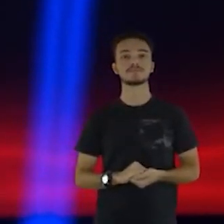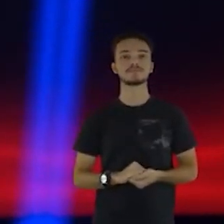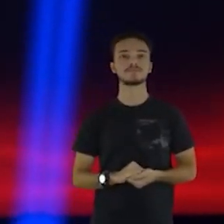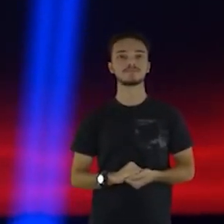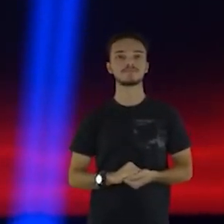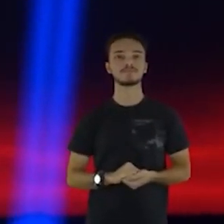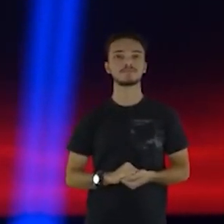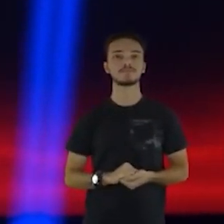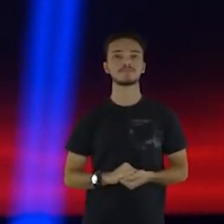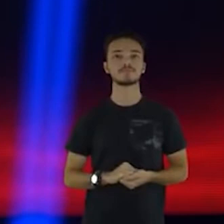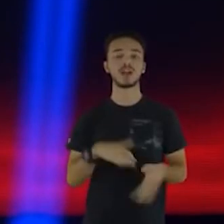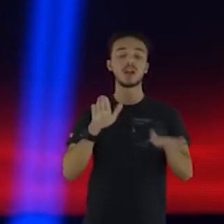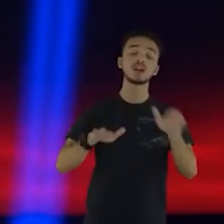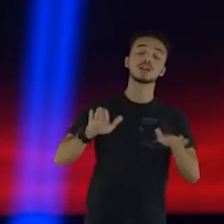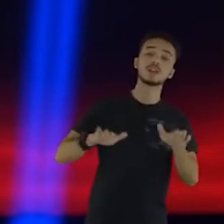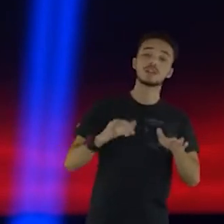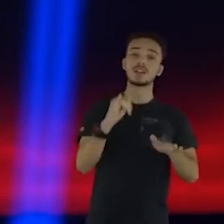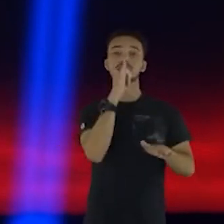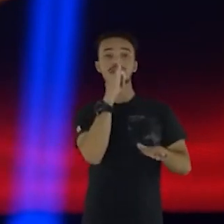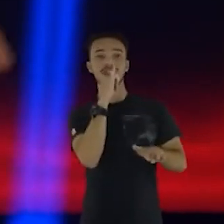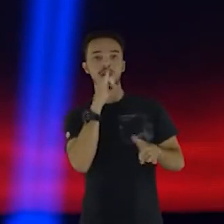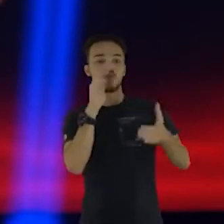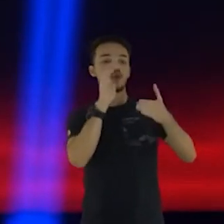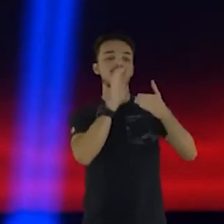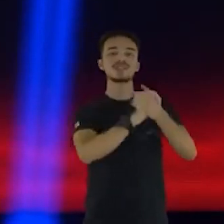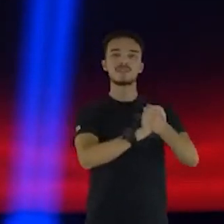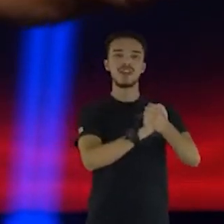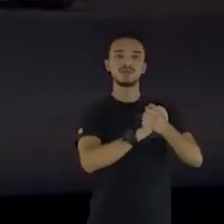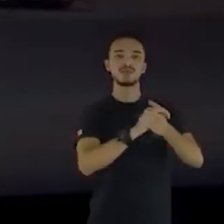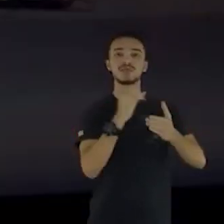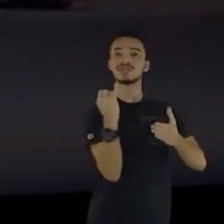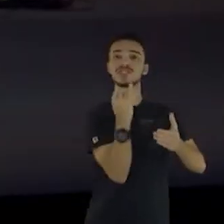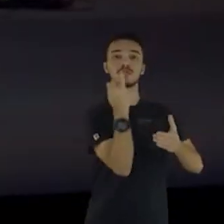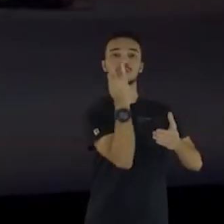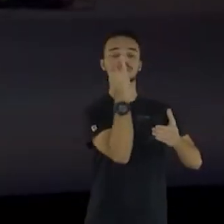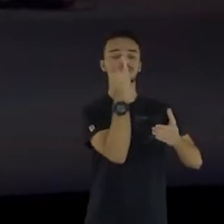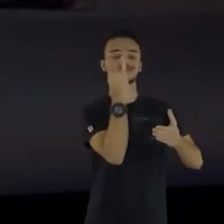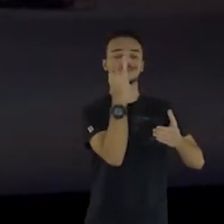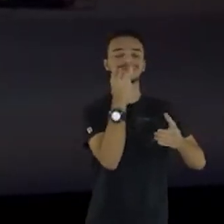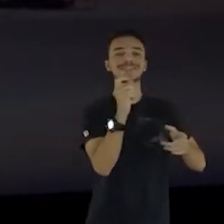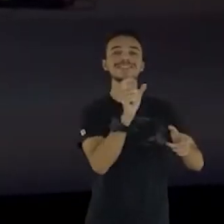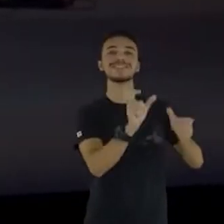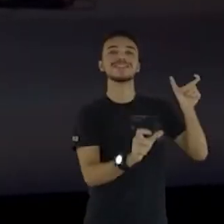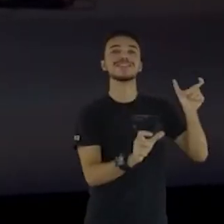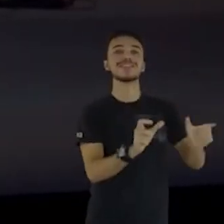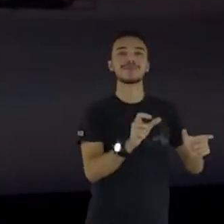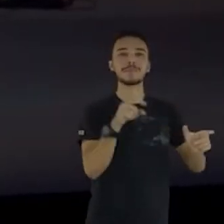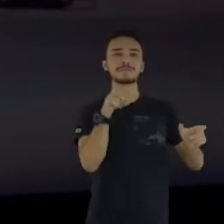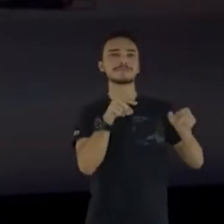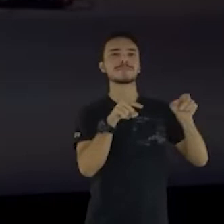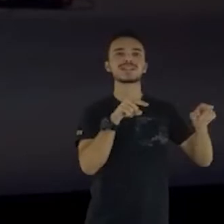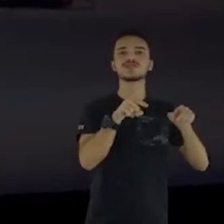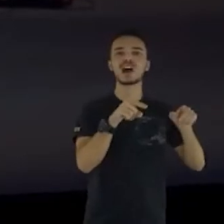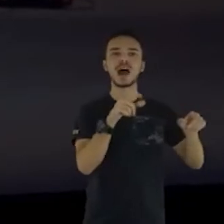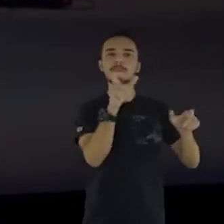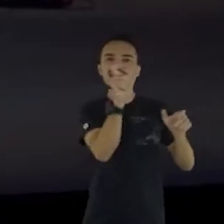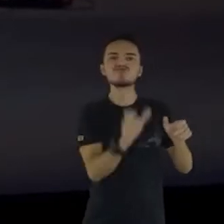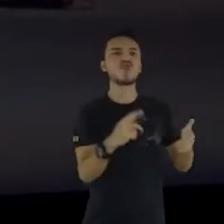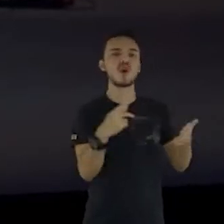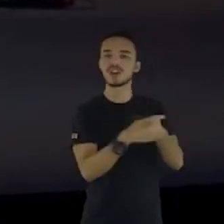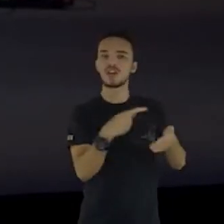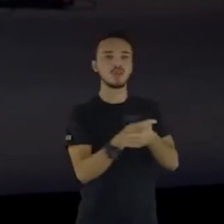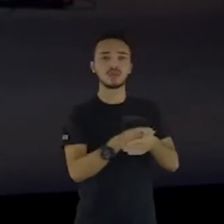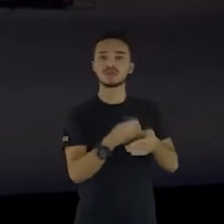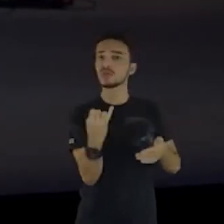vezes a Cris quiser ter razão, quantas vezes ela vai ter, porque lá quem manda é ela. Mas o importante é estar tudo